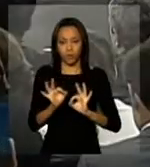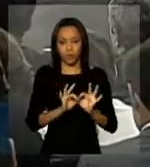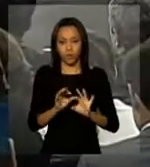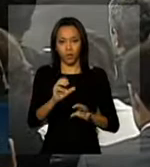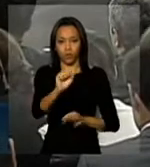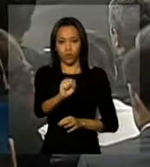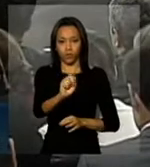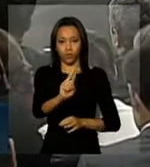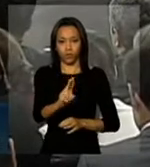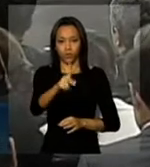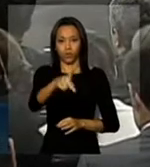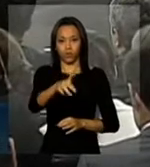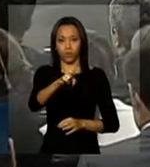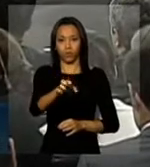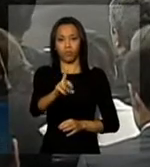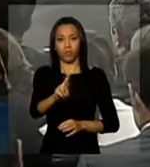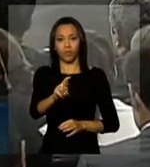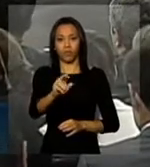Como?